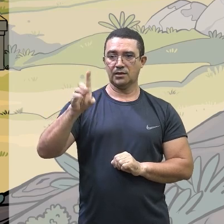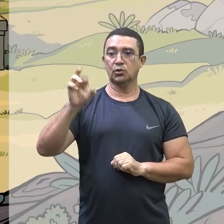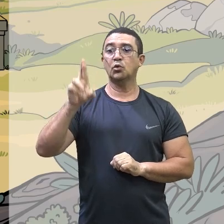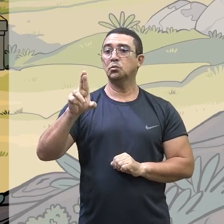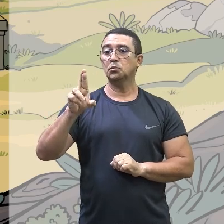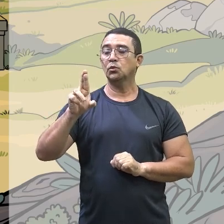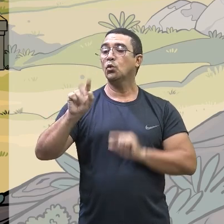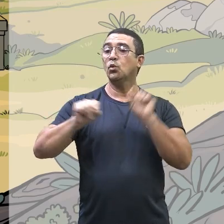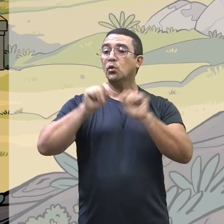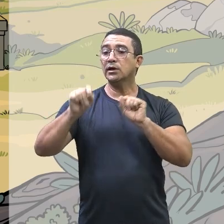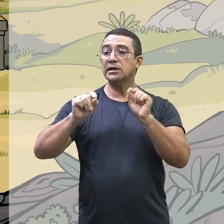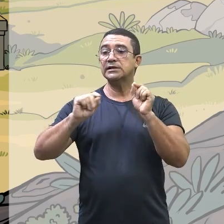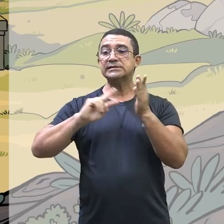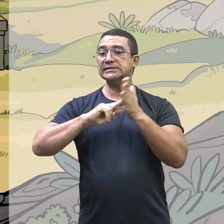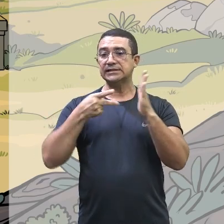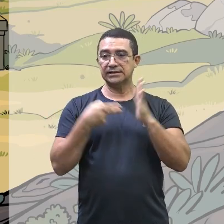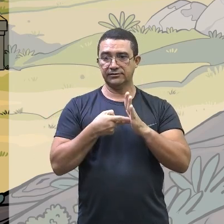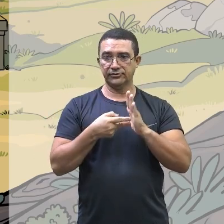aqueles